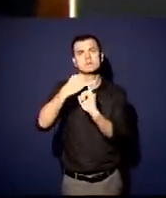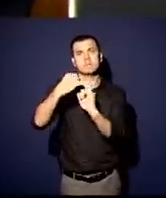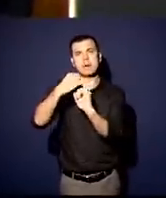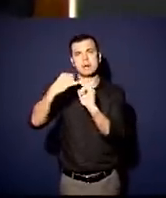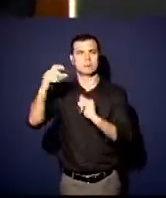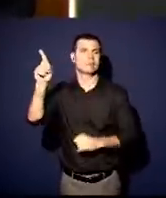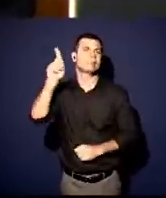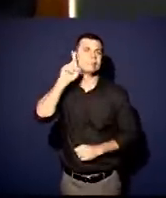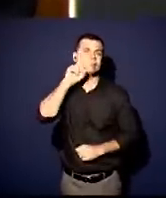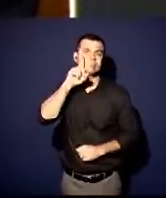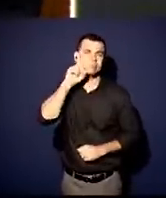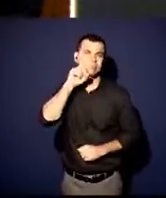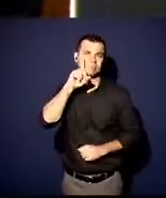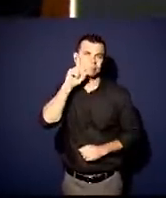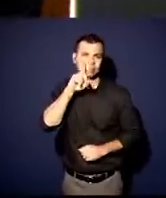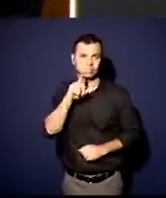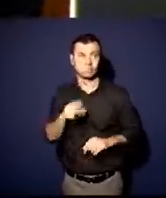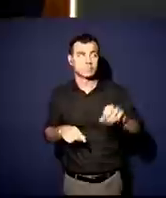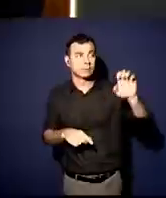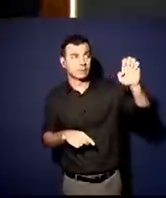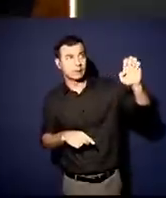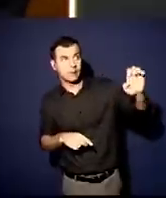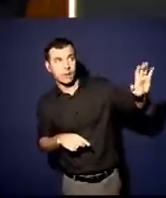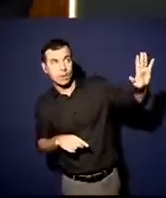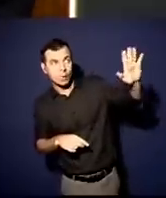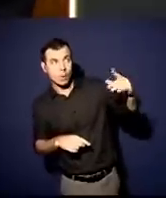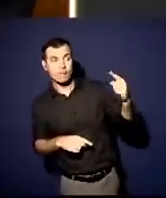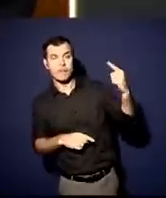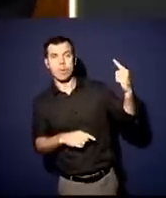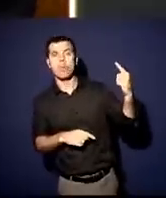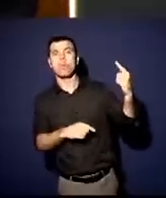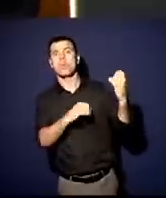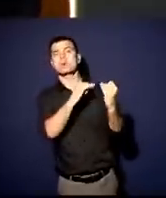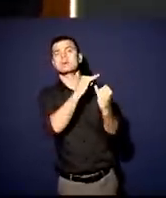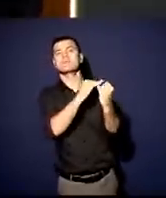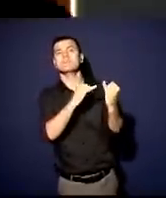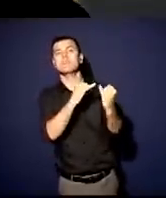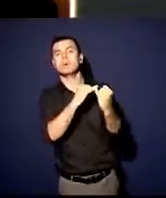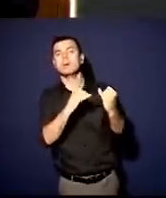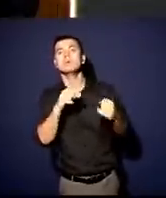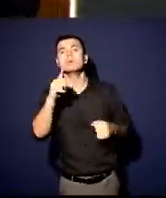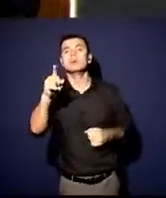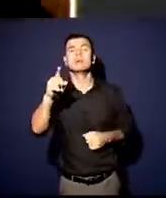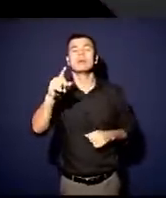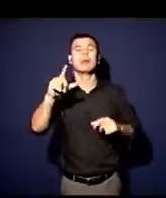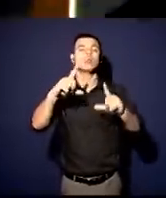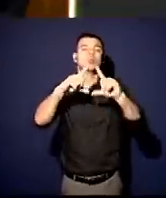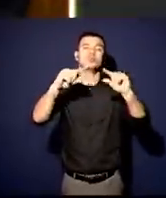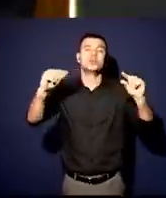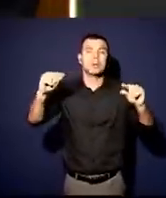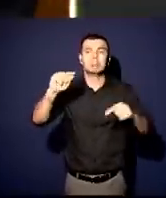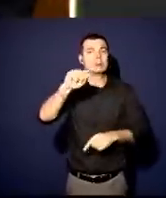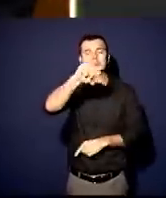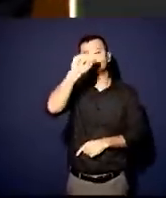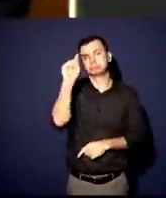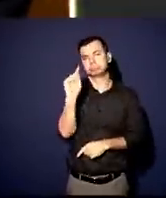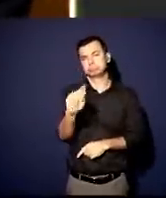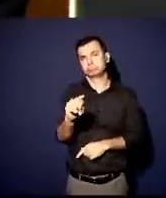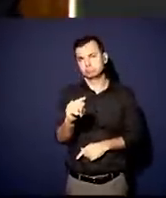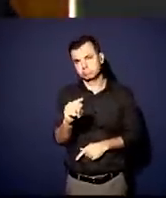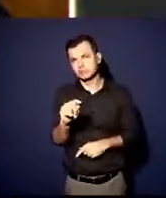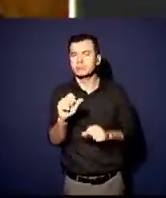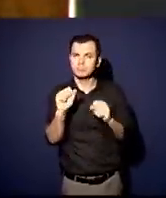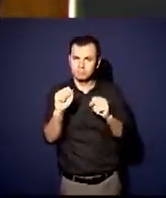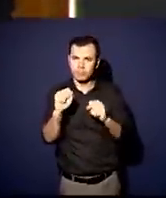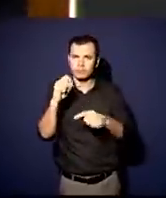né? 1,5 na Europa, né? E sabe lá Deus que número no Japão. Né? Podemos falar de Japão,